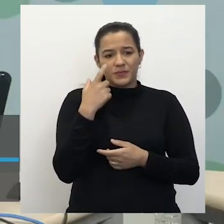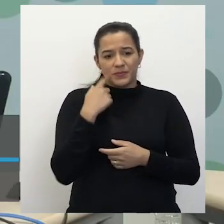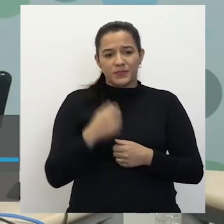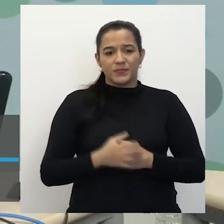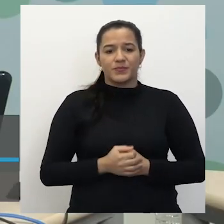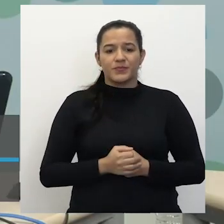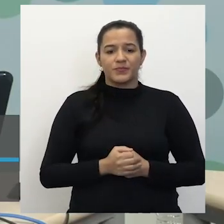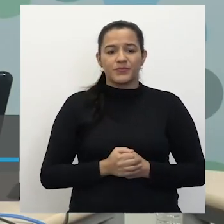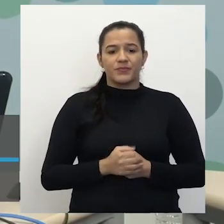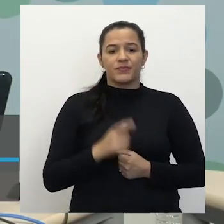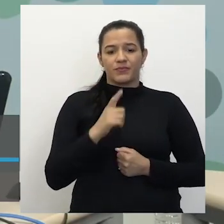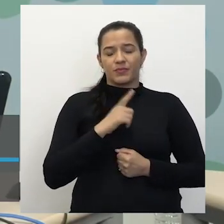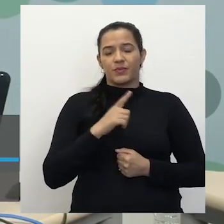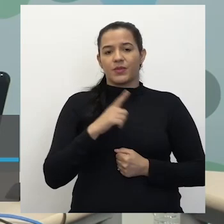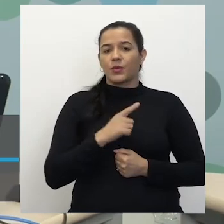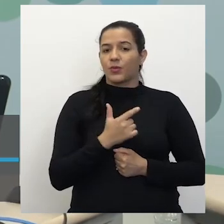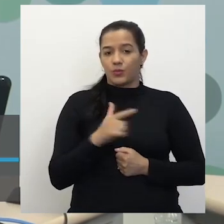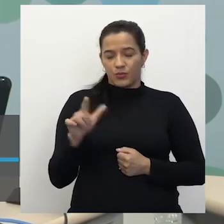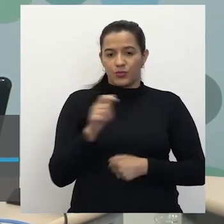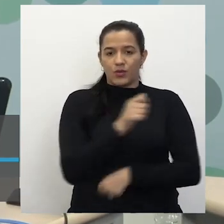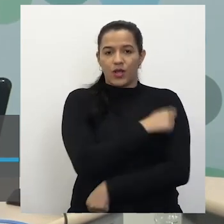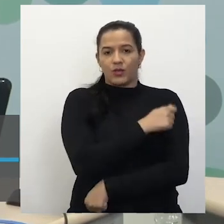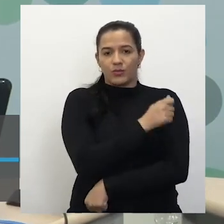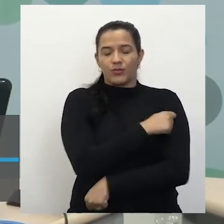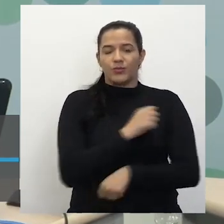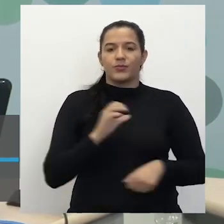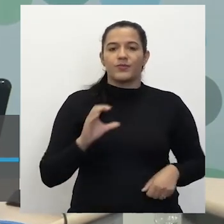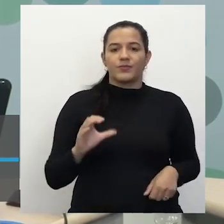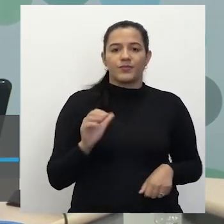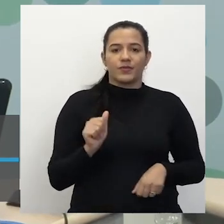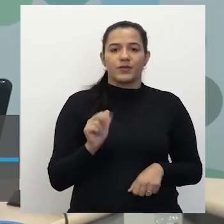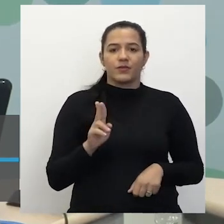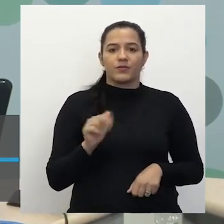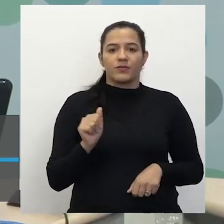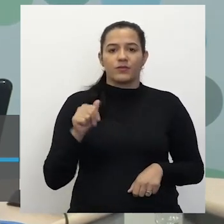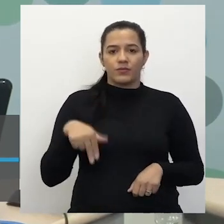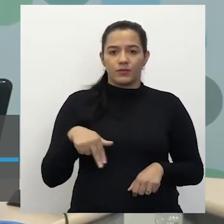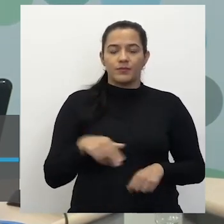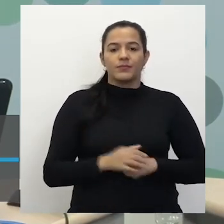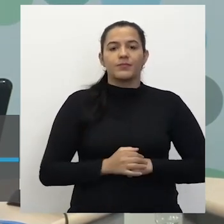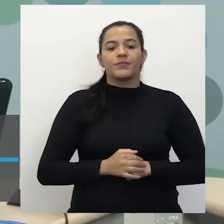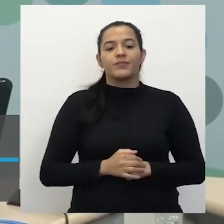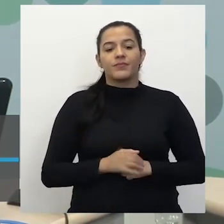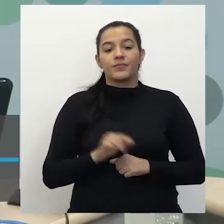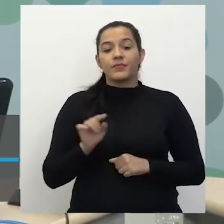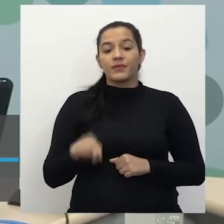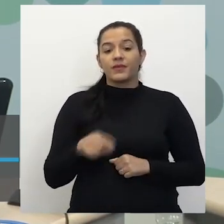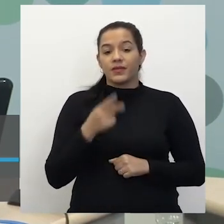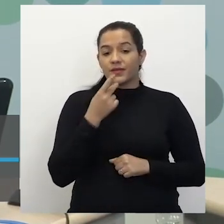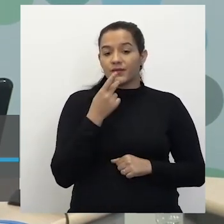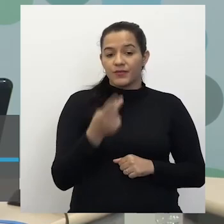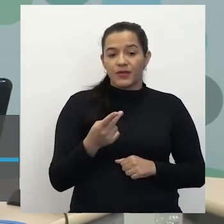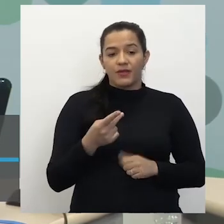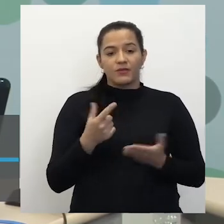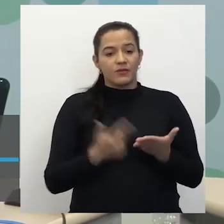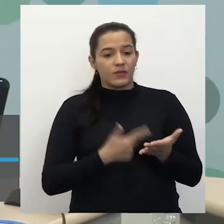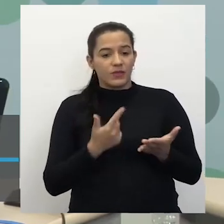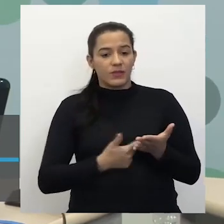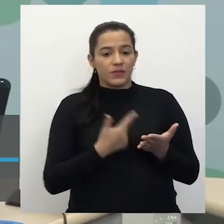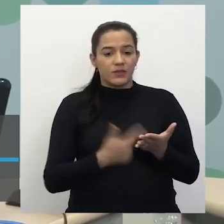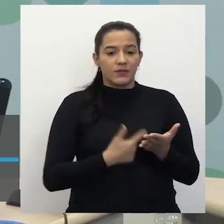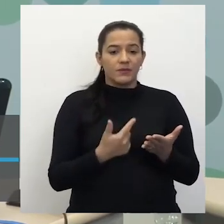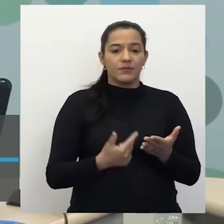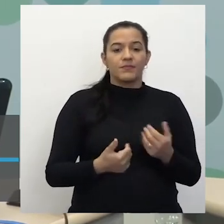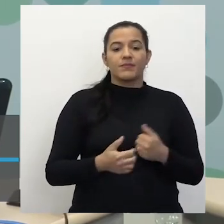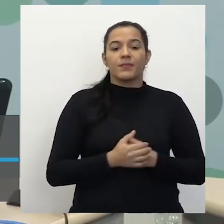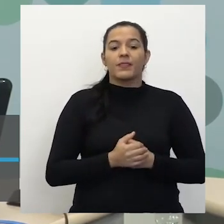tem o Cauã, que é aluno da professora Elinete, que a gente já citou ele alguma outra vez aqui. O Cauã estava conversando sobre livros comigo, indica não sei o quê.